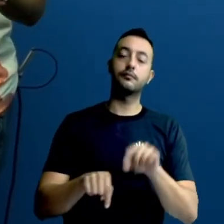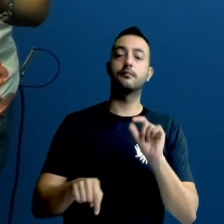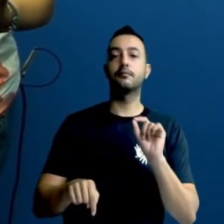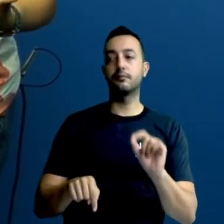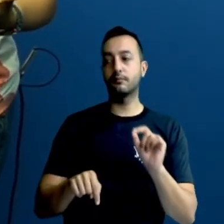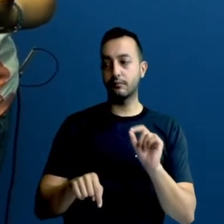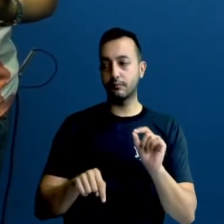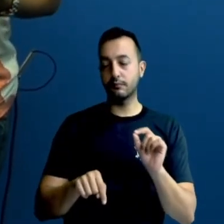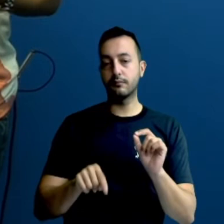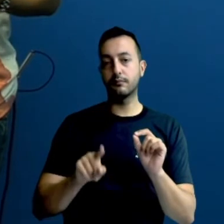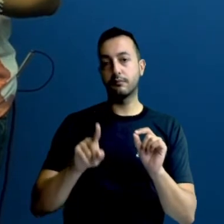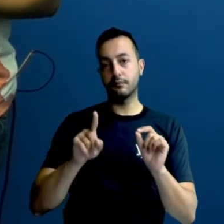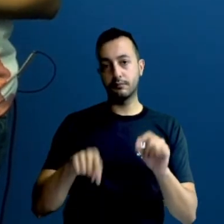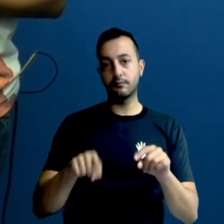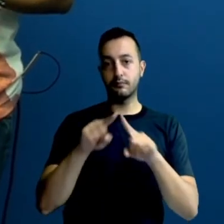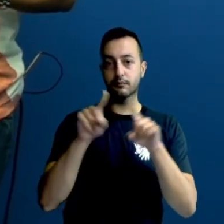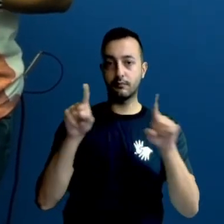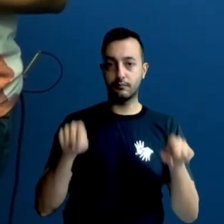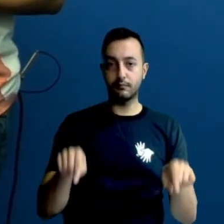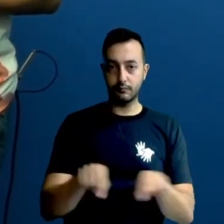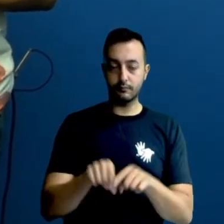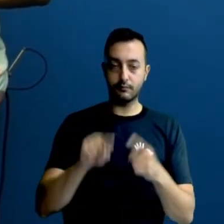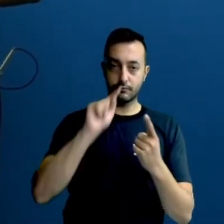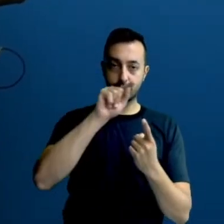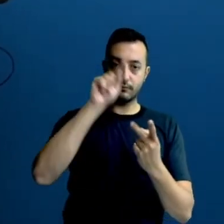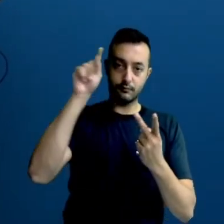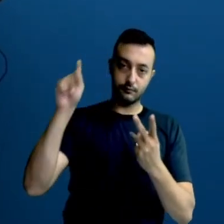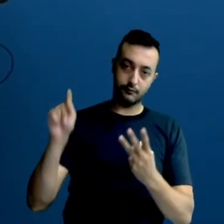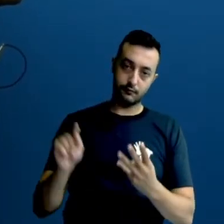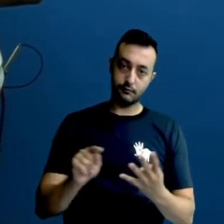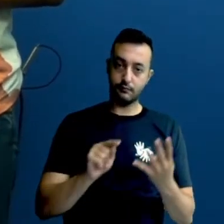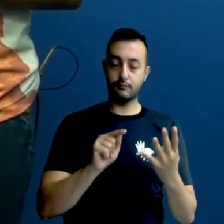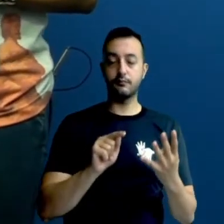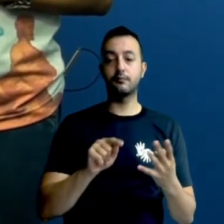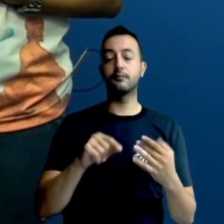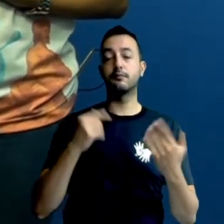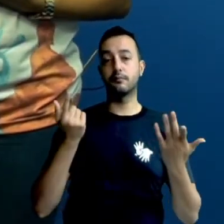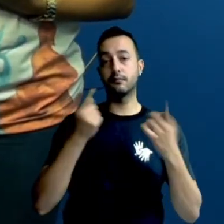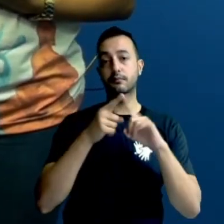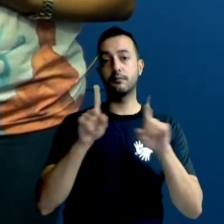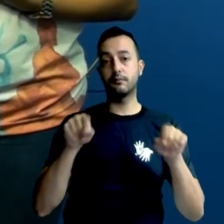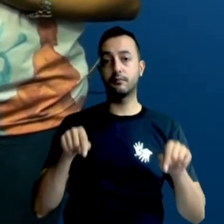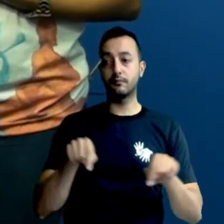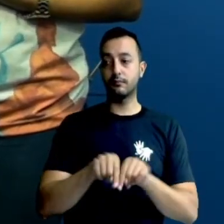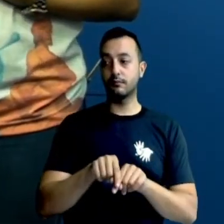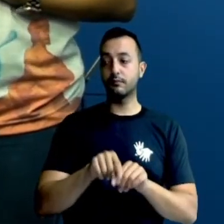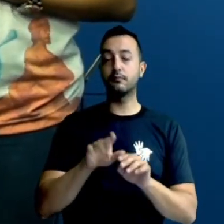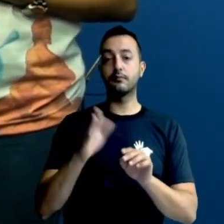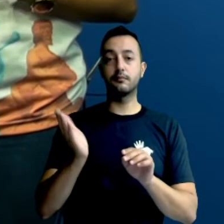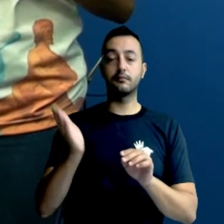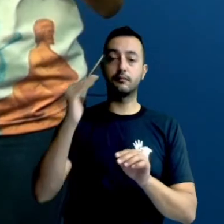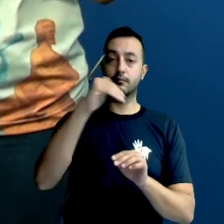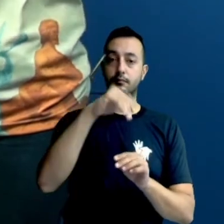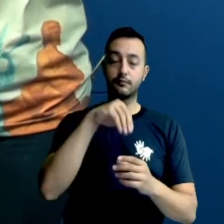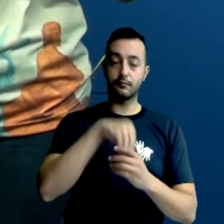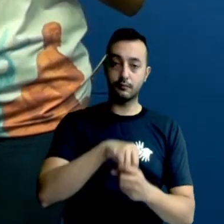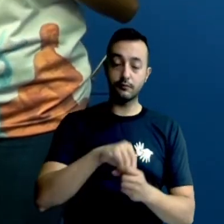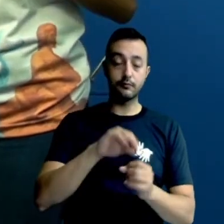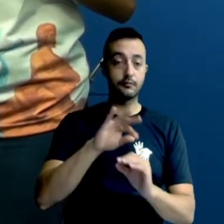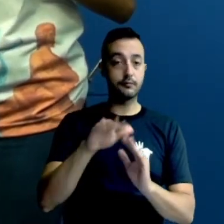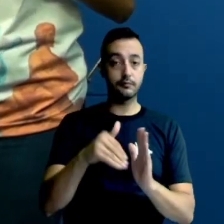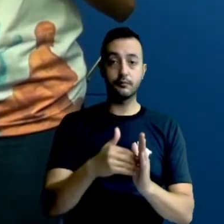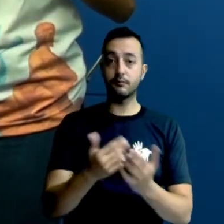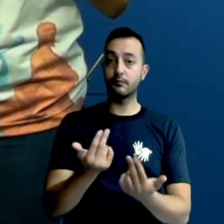dos quadriláteros, logo tem 4 lados, mas no caso do quadrado, os lados e os ângulos internos são